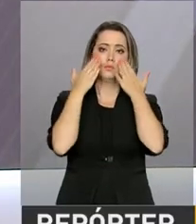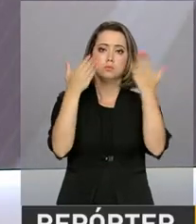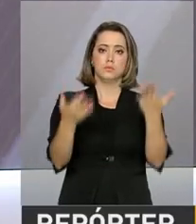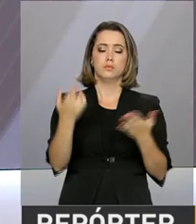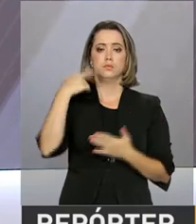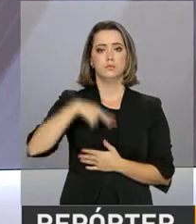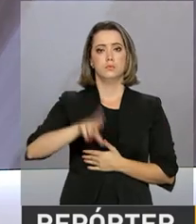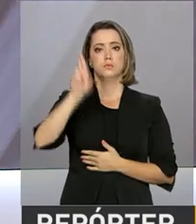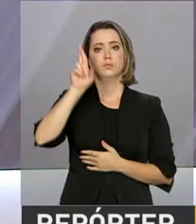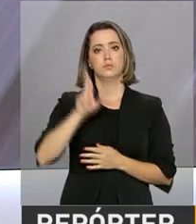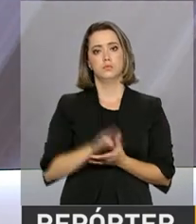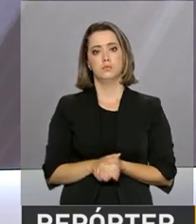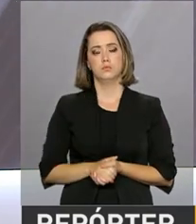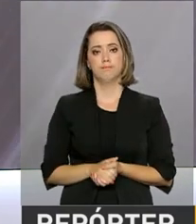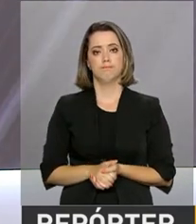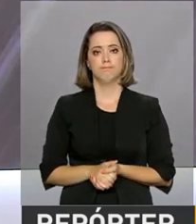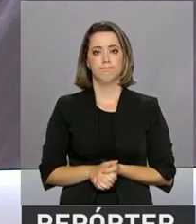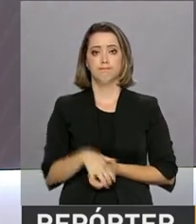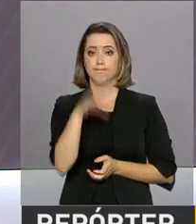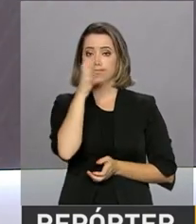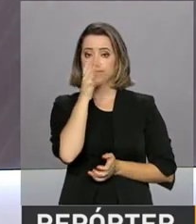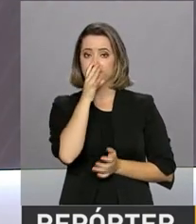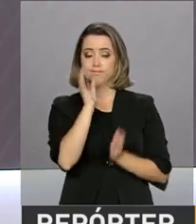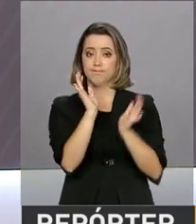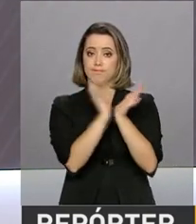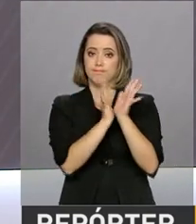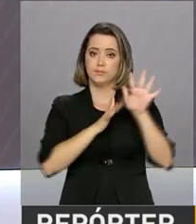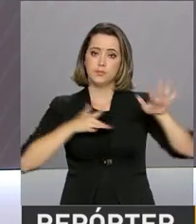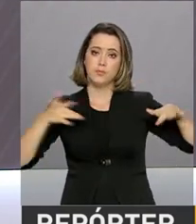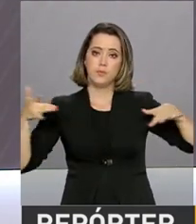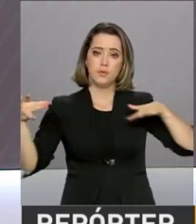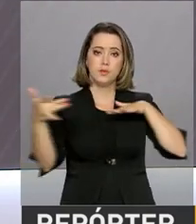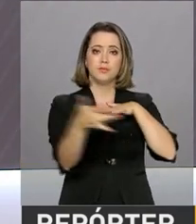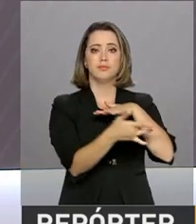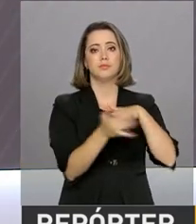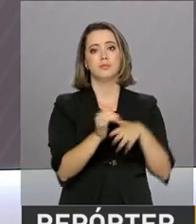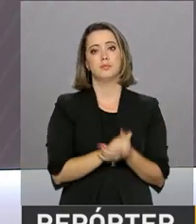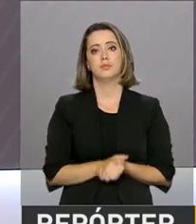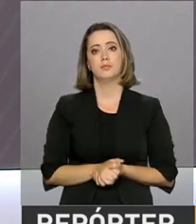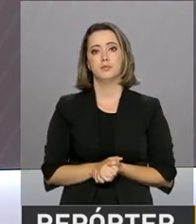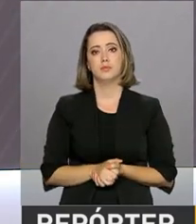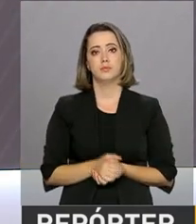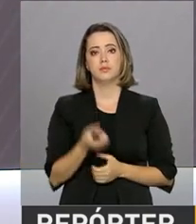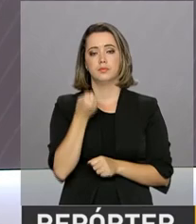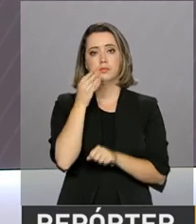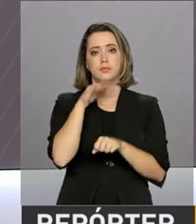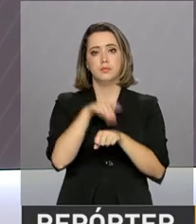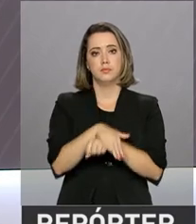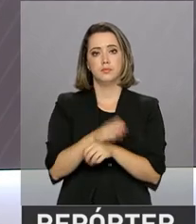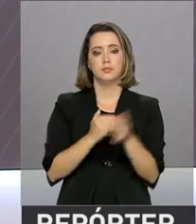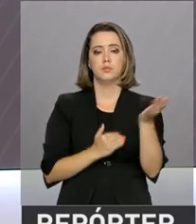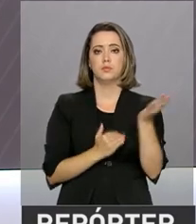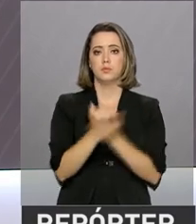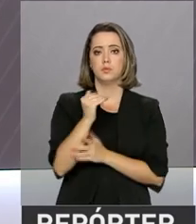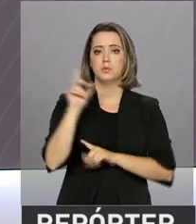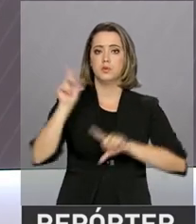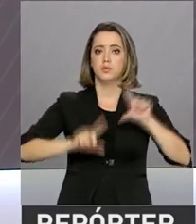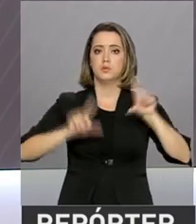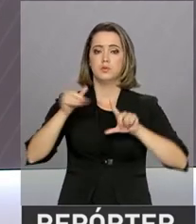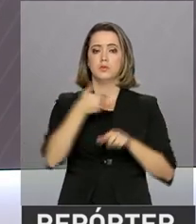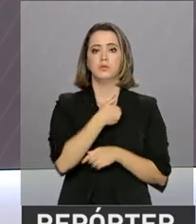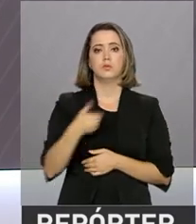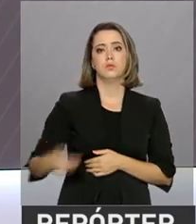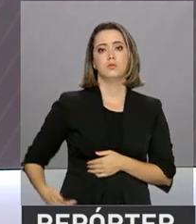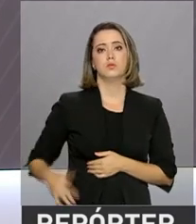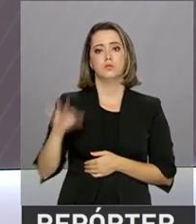próxima edição do repórter nbr acompanhe também as novidades pelas nossas redes sociais têm uma ótima noite continue com a gente